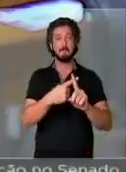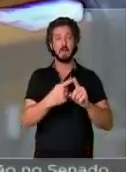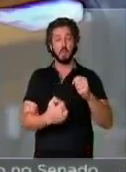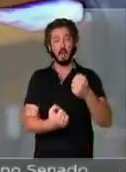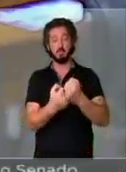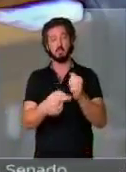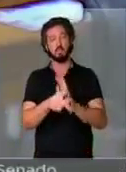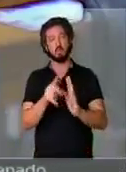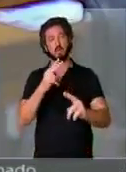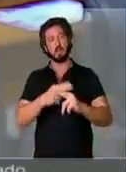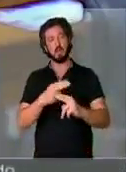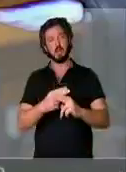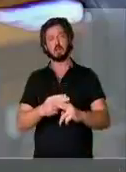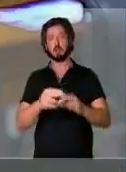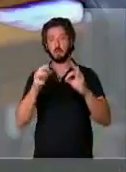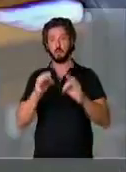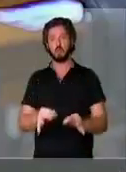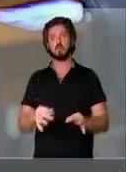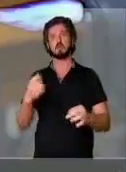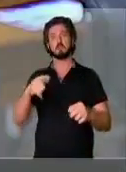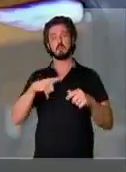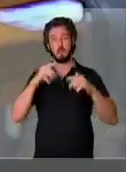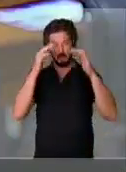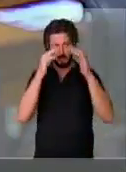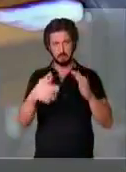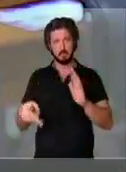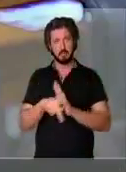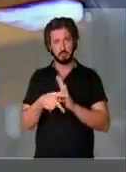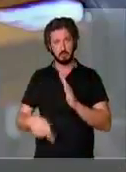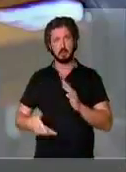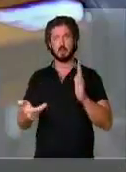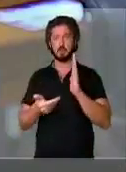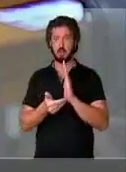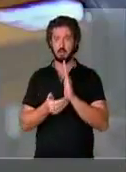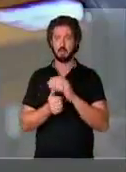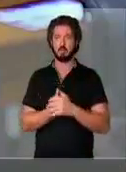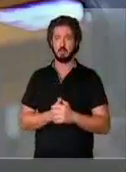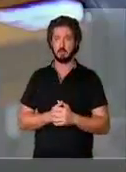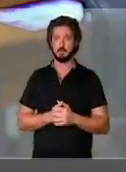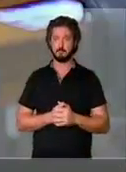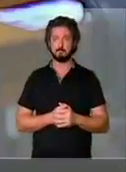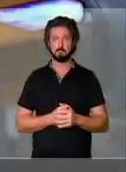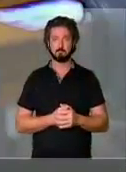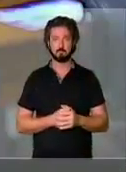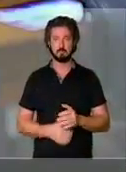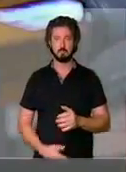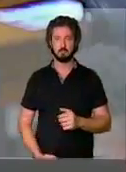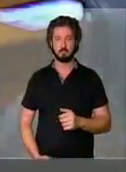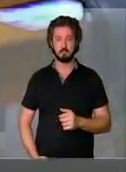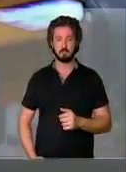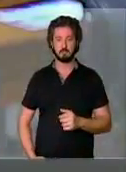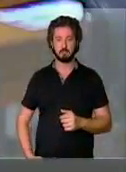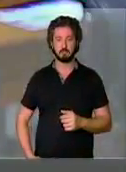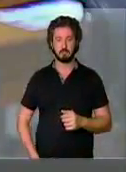Federal e que com certeza merece todo o respeito dessa casa e da direção da Caixa Econômica Federal. Muito obrigado. Presidente.